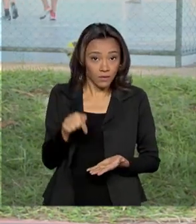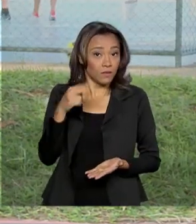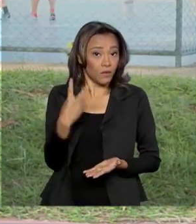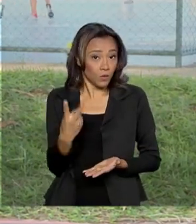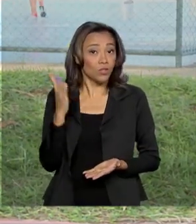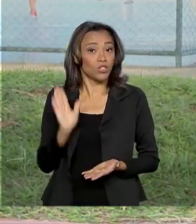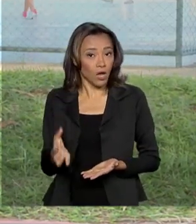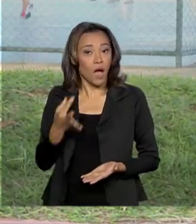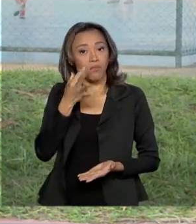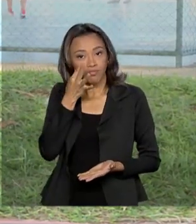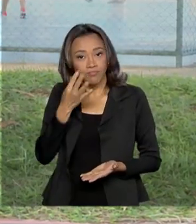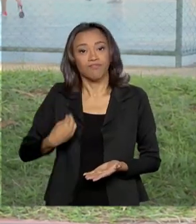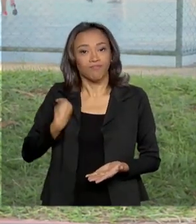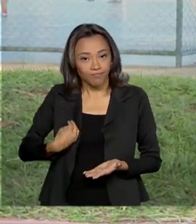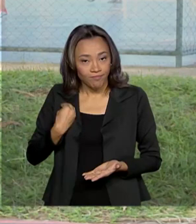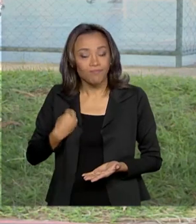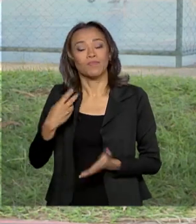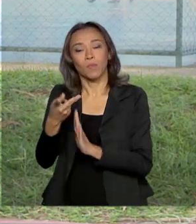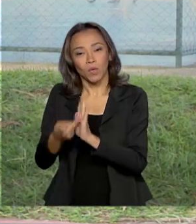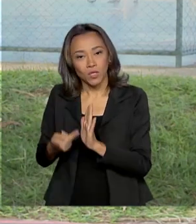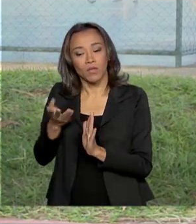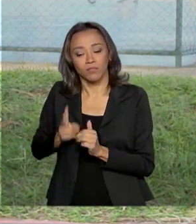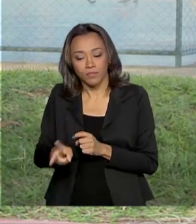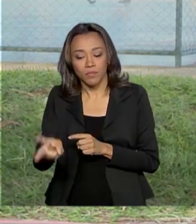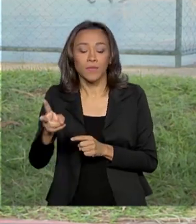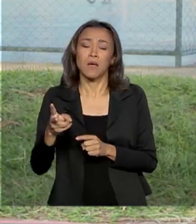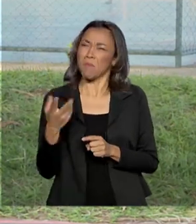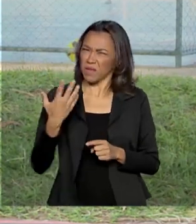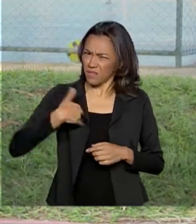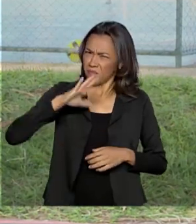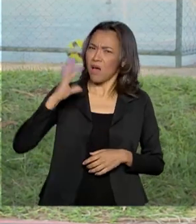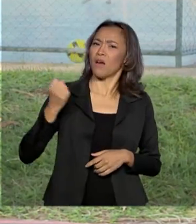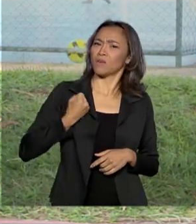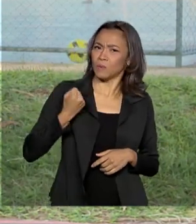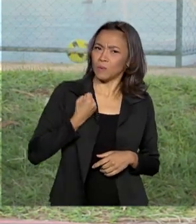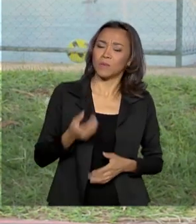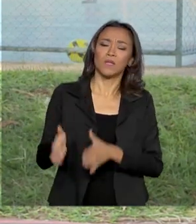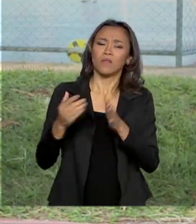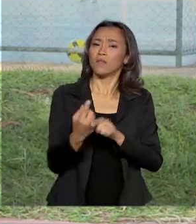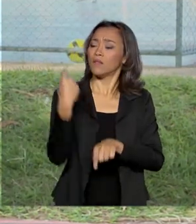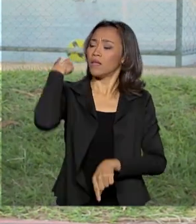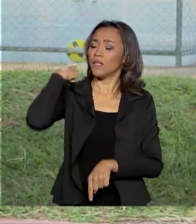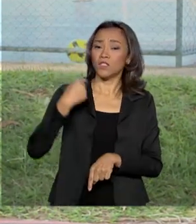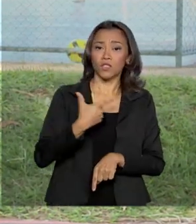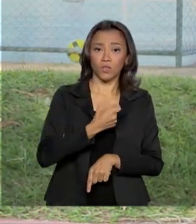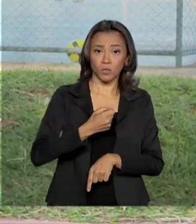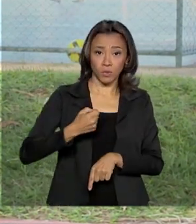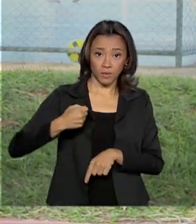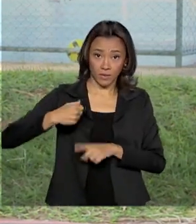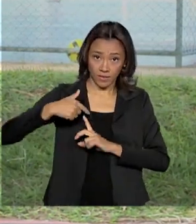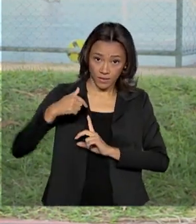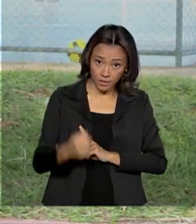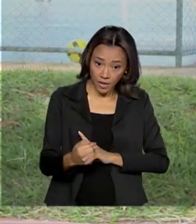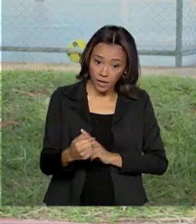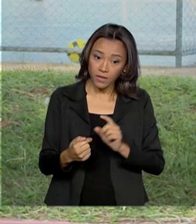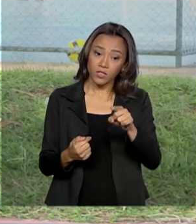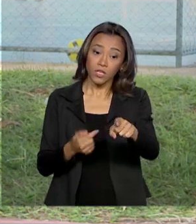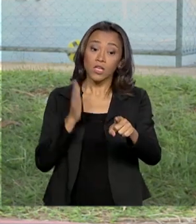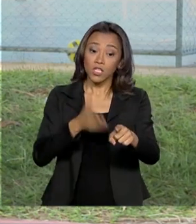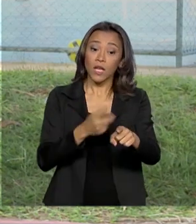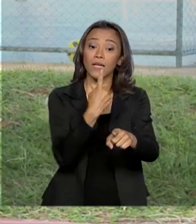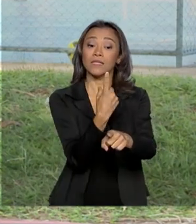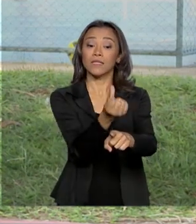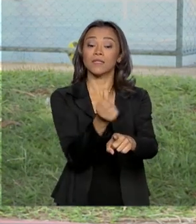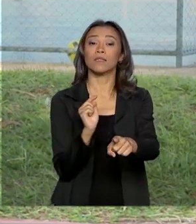mas os números são muito maiores. Desde que entrou em prática em 2007, a lei já contemplou cerca de 16